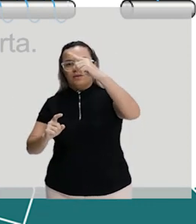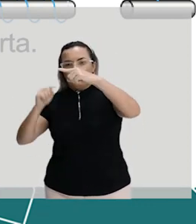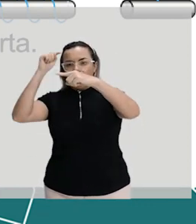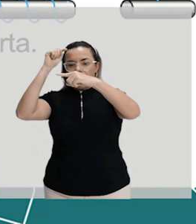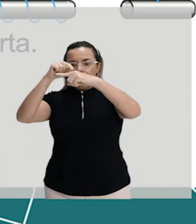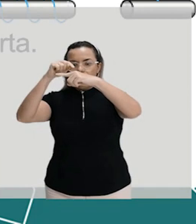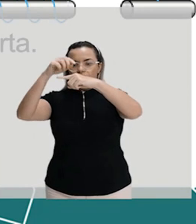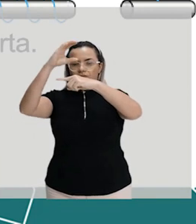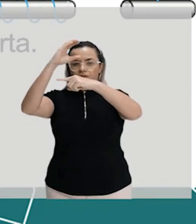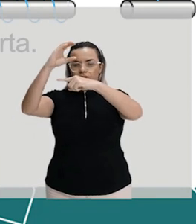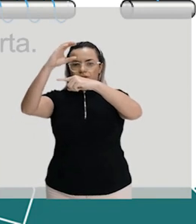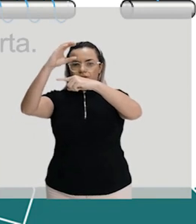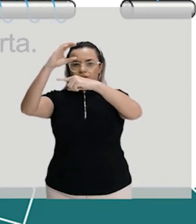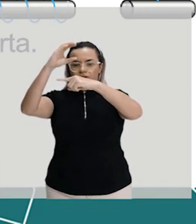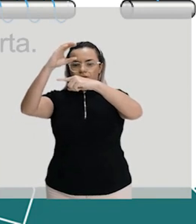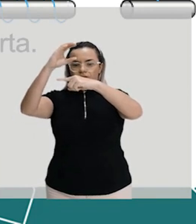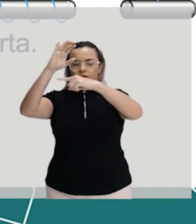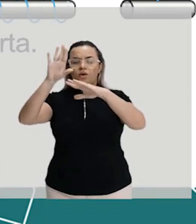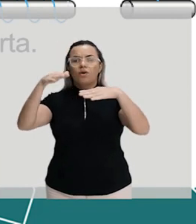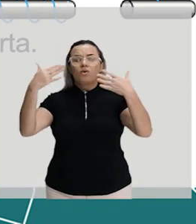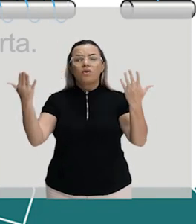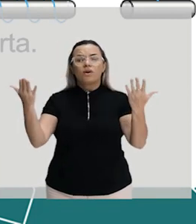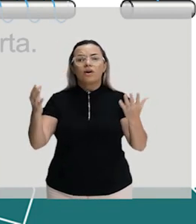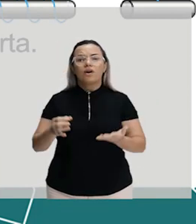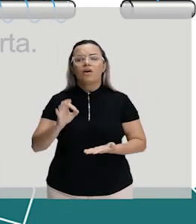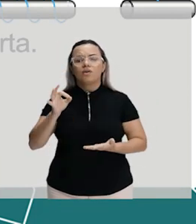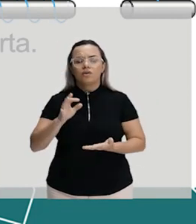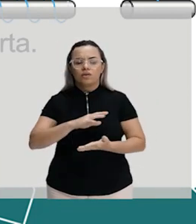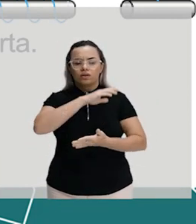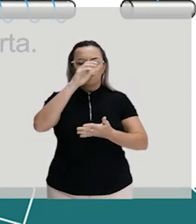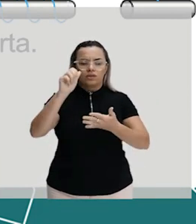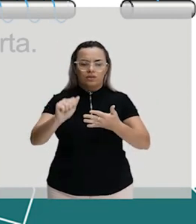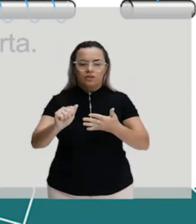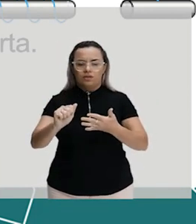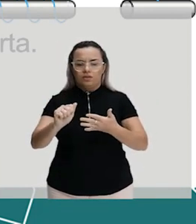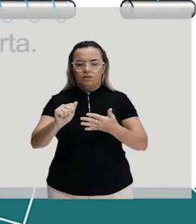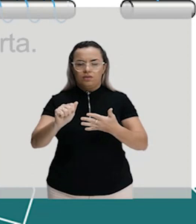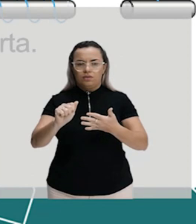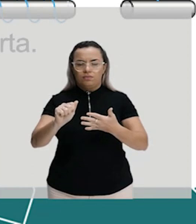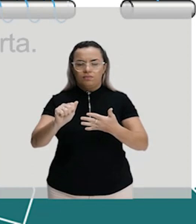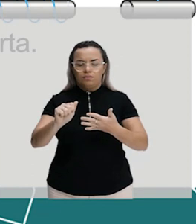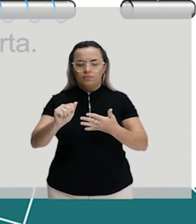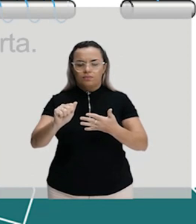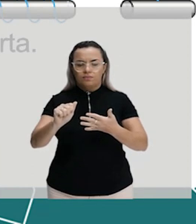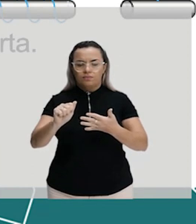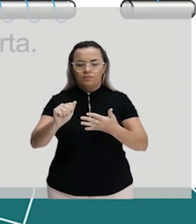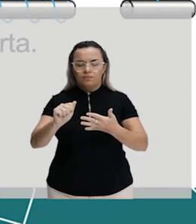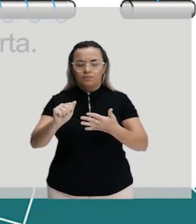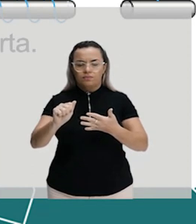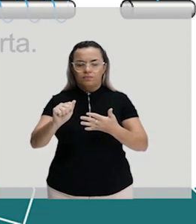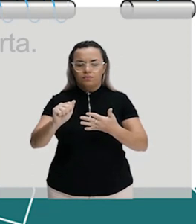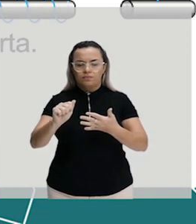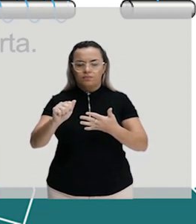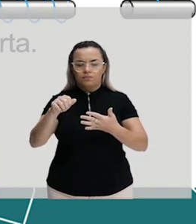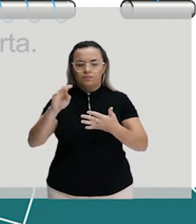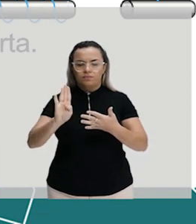que letra A o ímã do pêndulo será repelido pela eletroímã